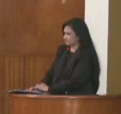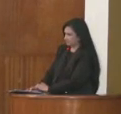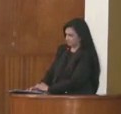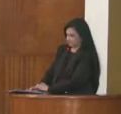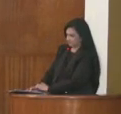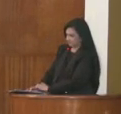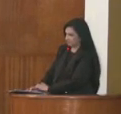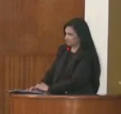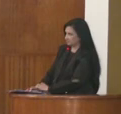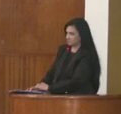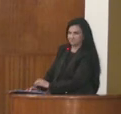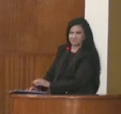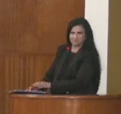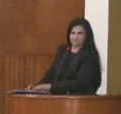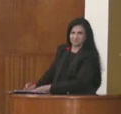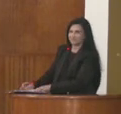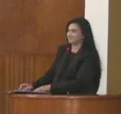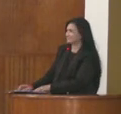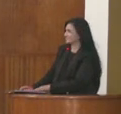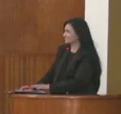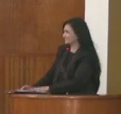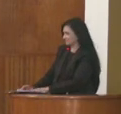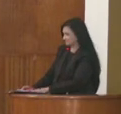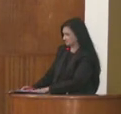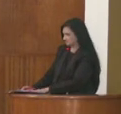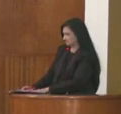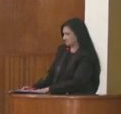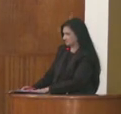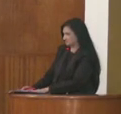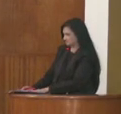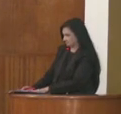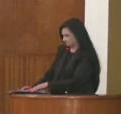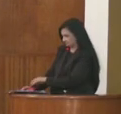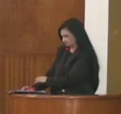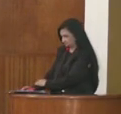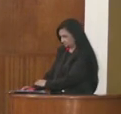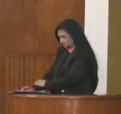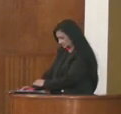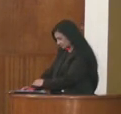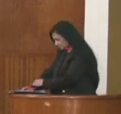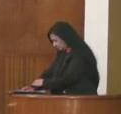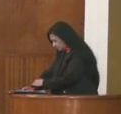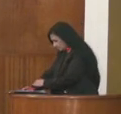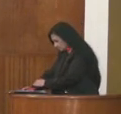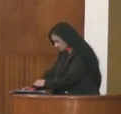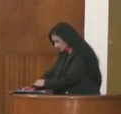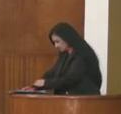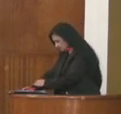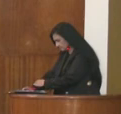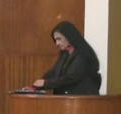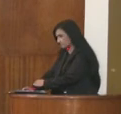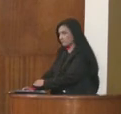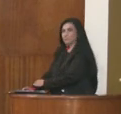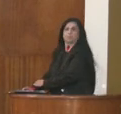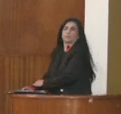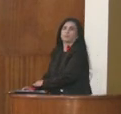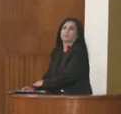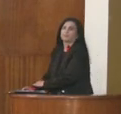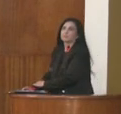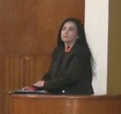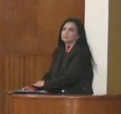285-5005. É isso, Charles? Aí. Atende de 9 às 18 horas. Pode ligar de segunda a